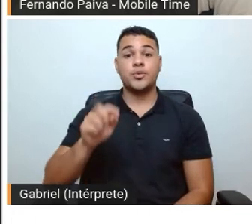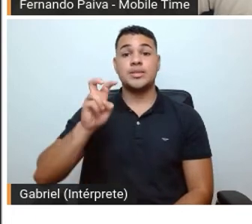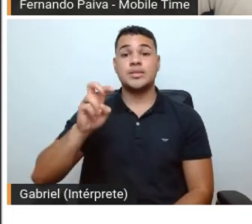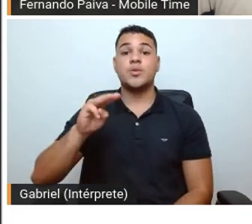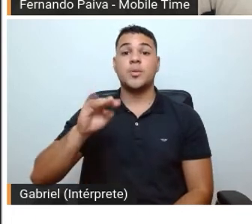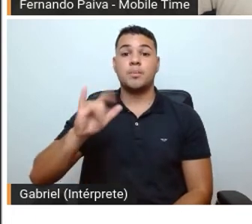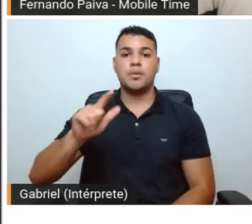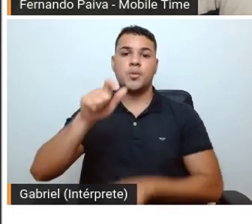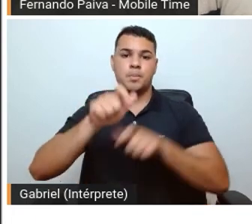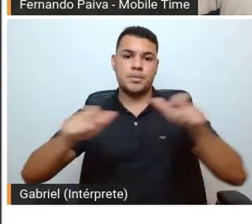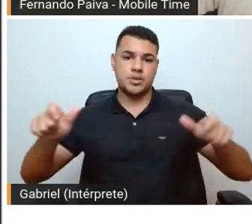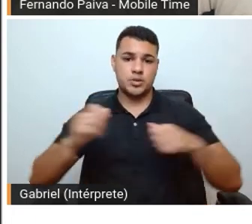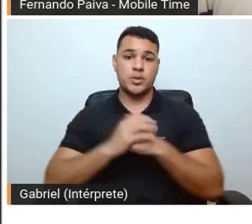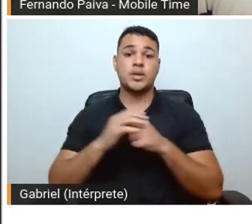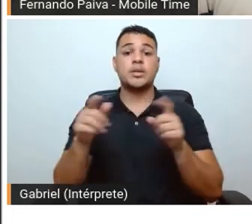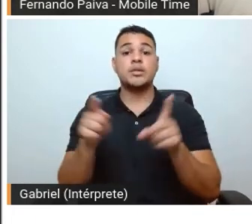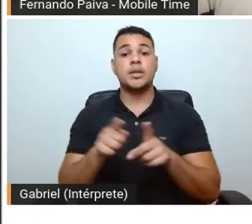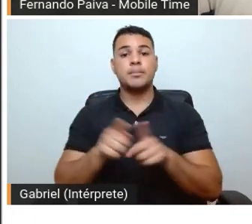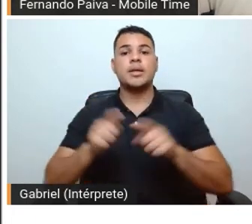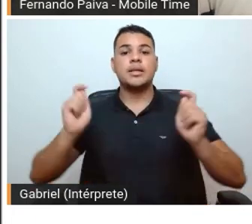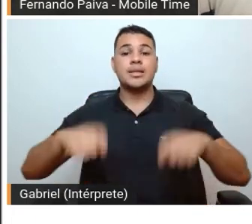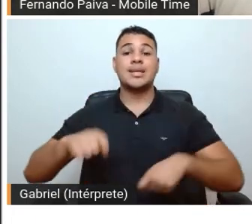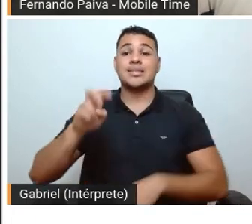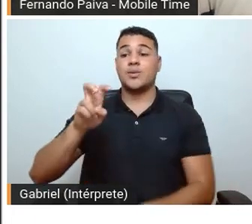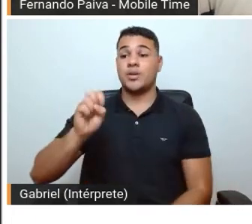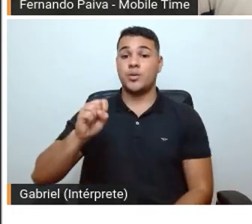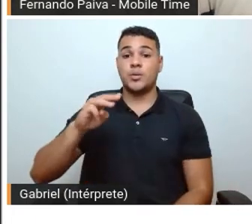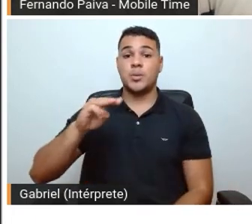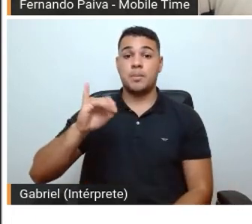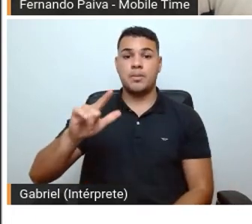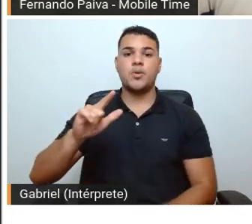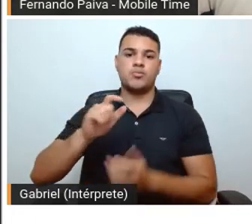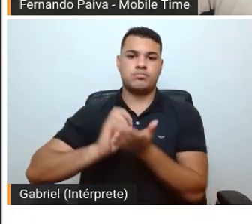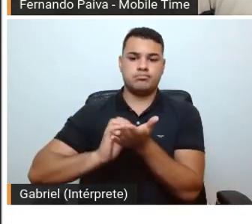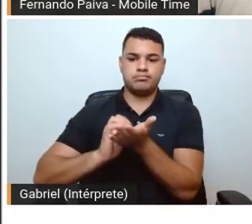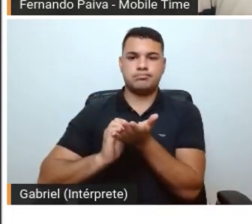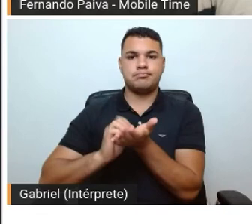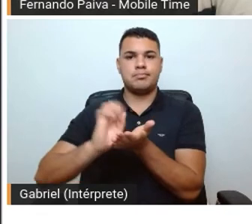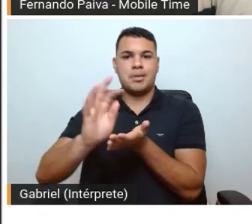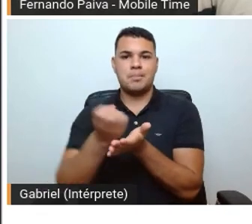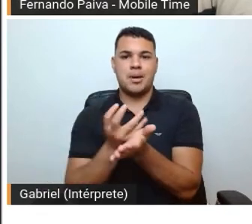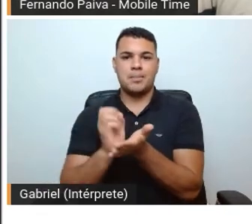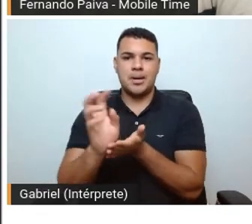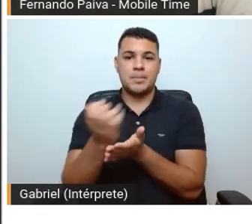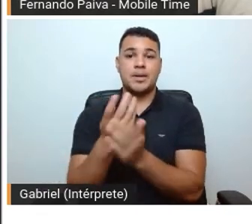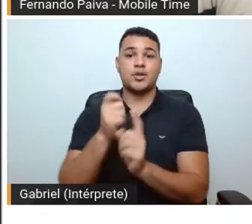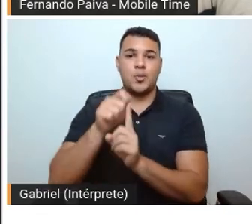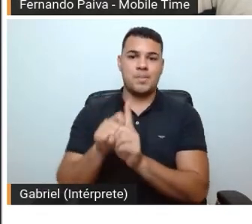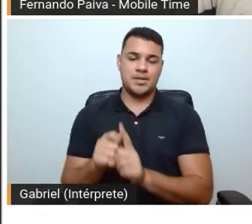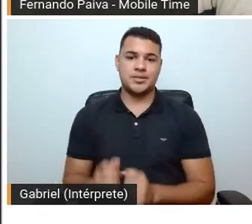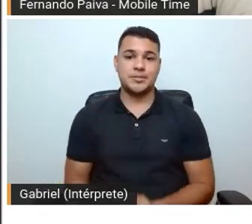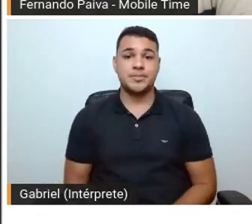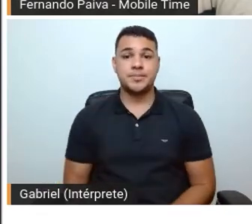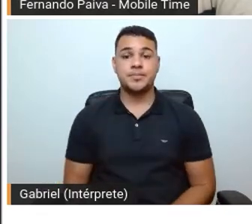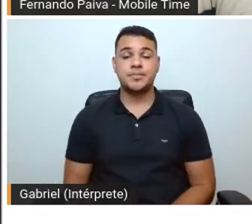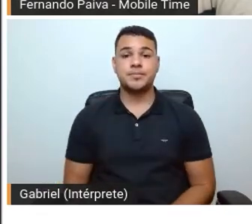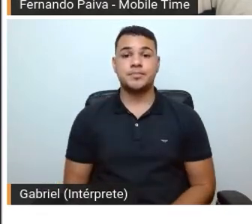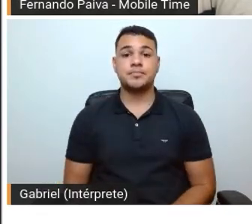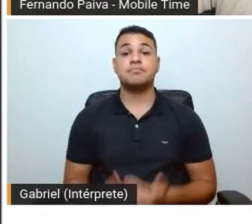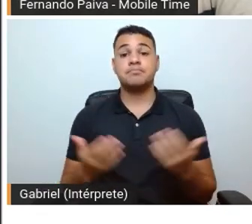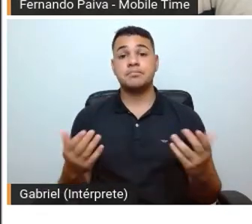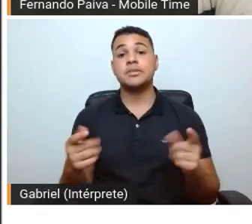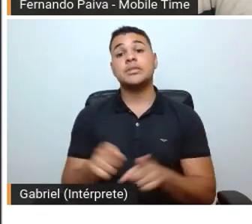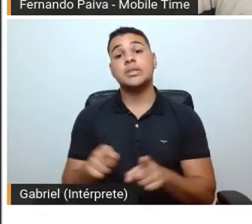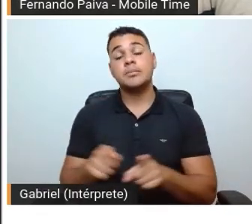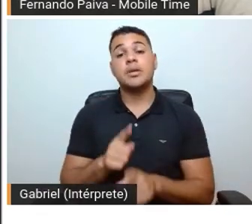pessoas comerem as pessoas e trocam 58 minha mensagem por mês a e a gente pergunta